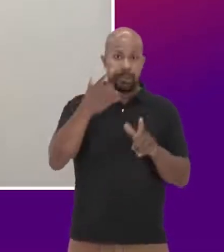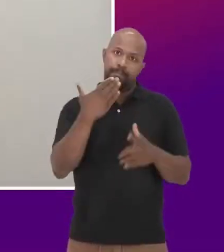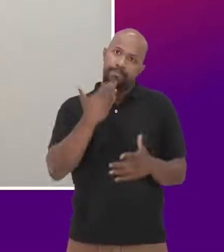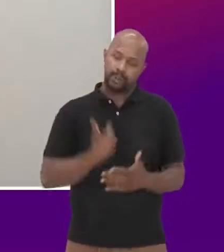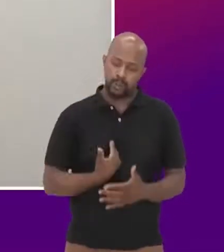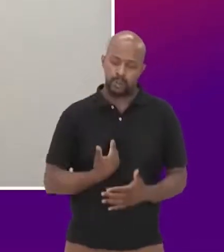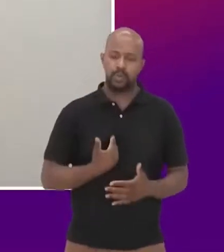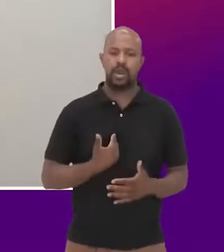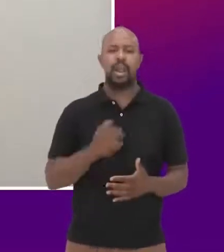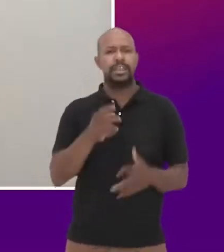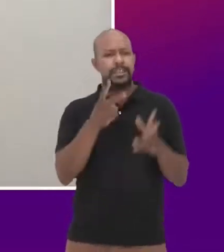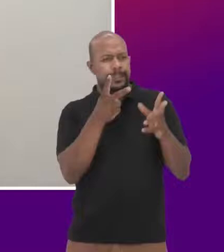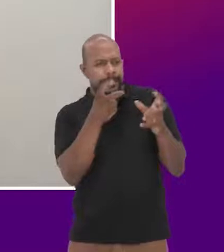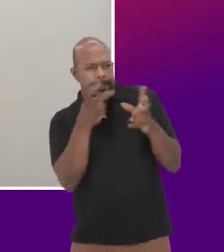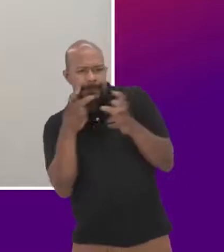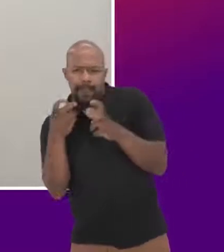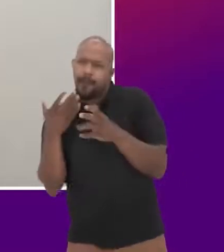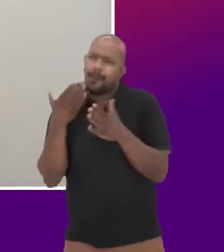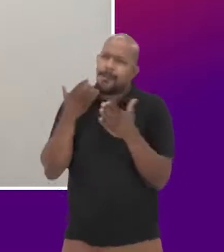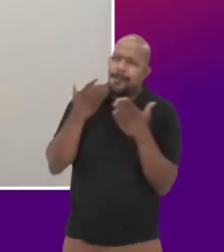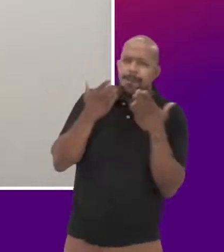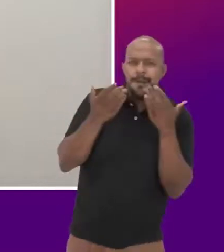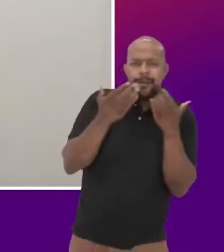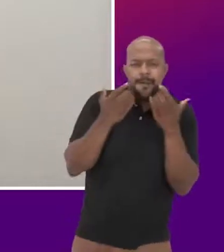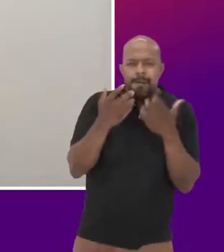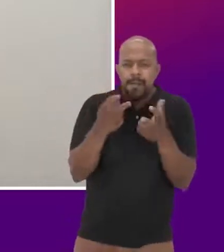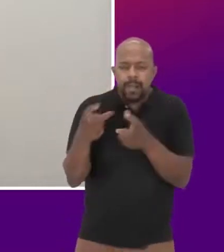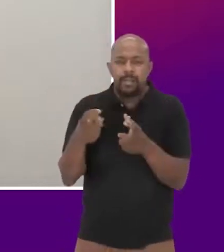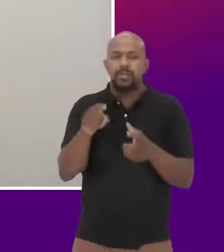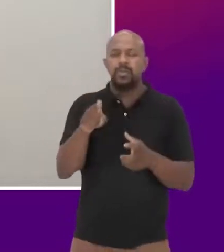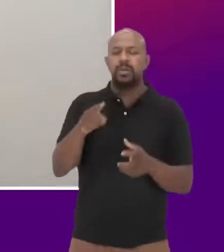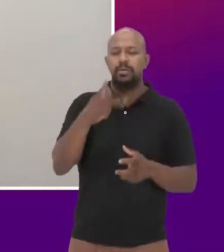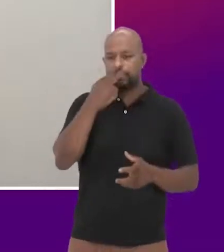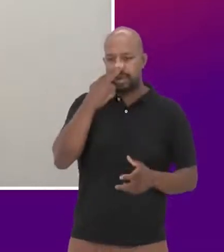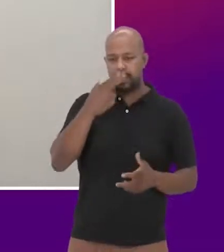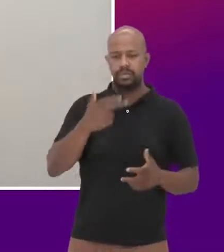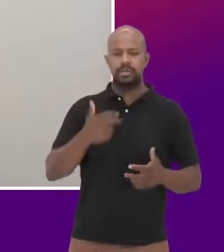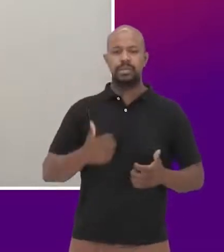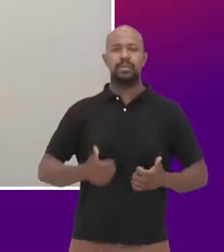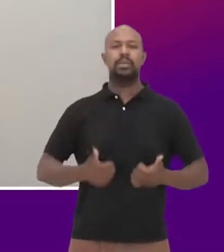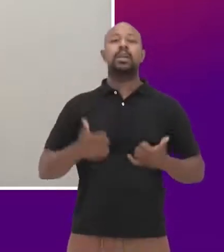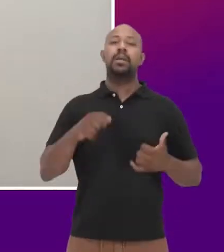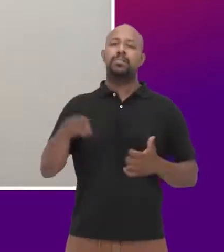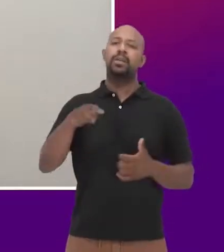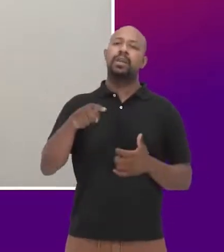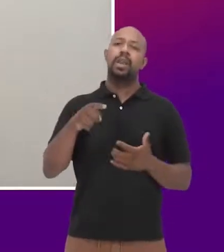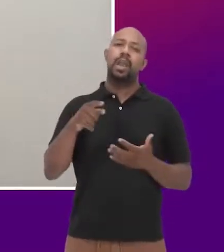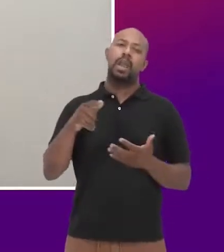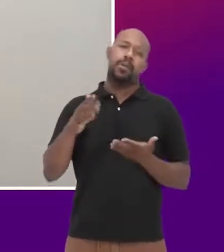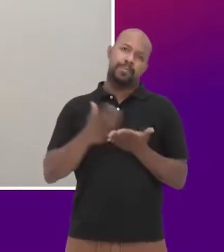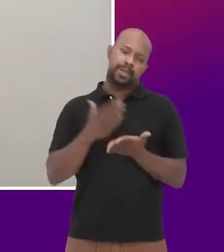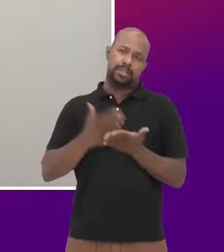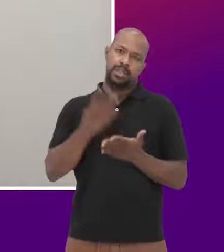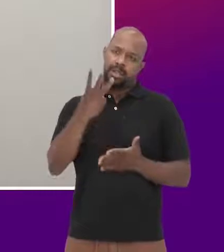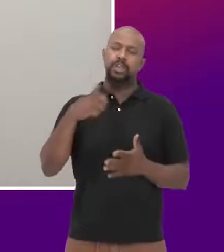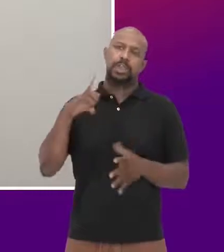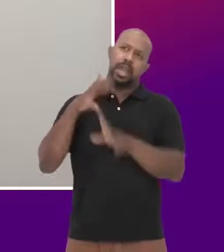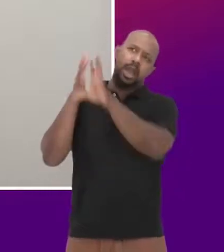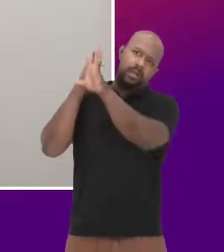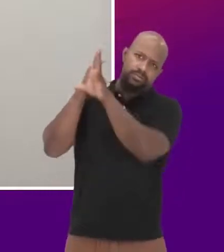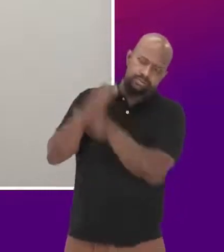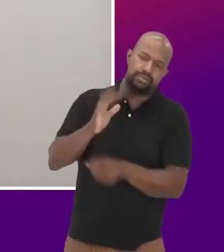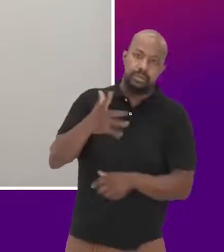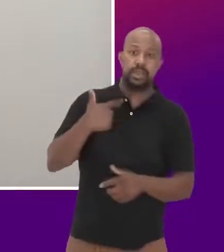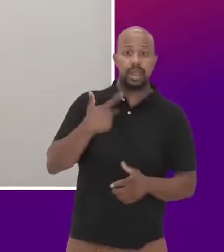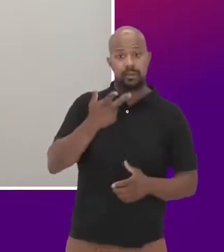pediu, tirar um pouco do sisudo que a página 3 tem historicamente. Eu